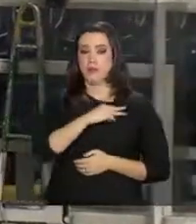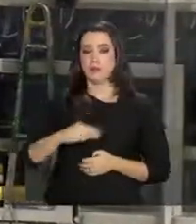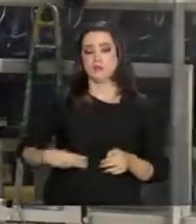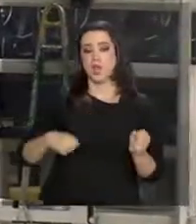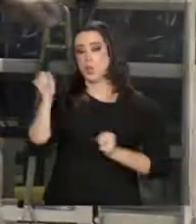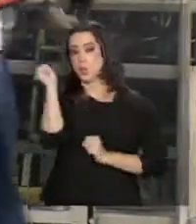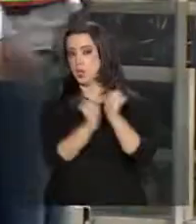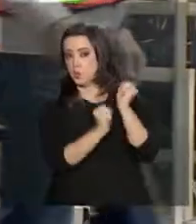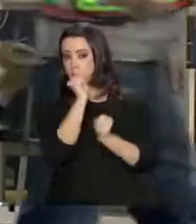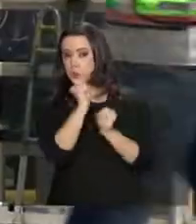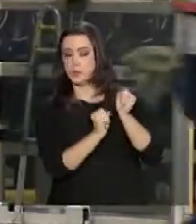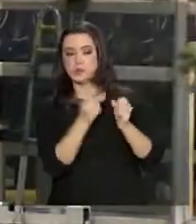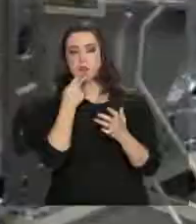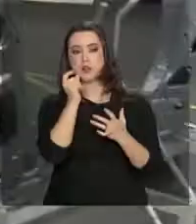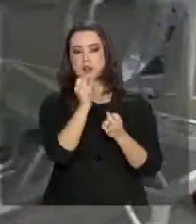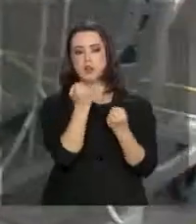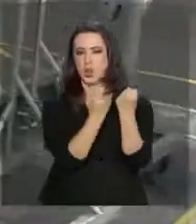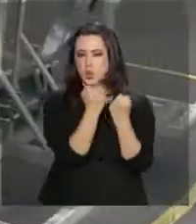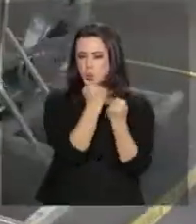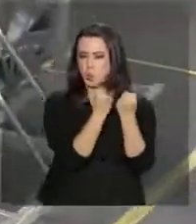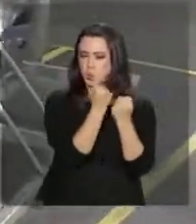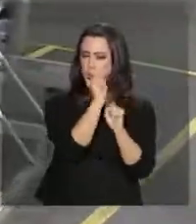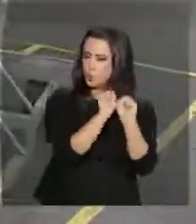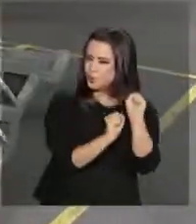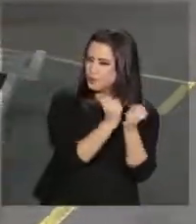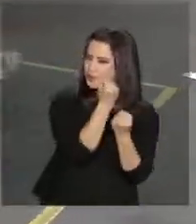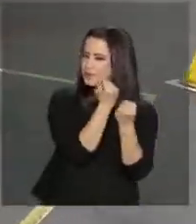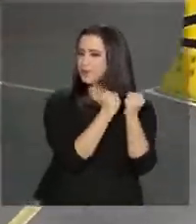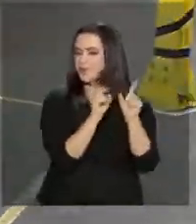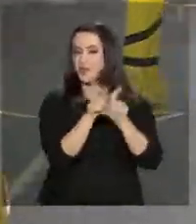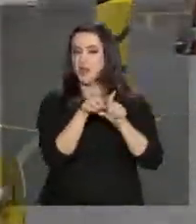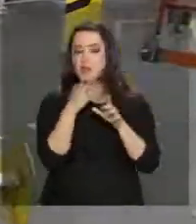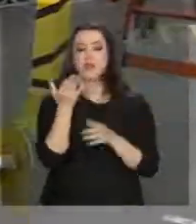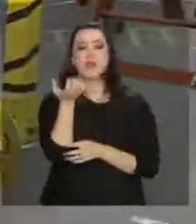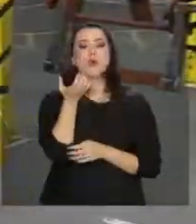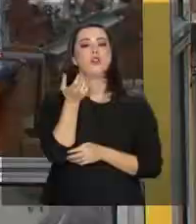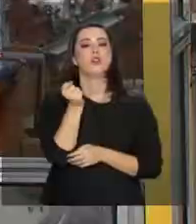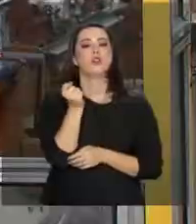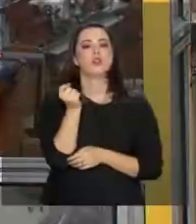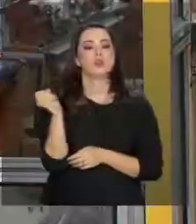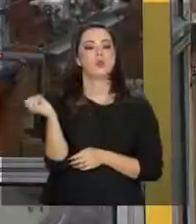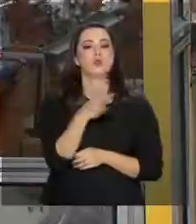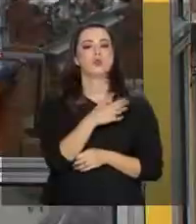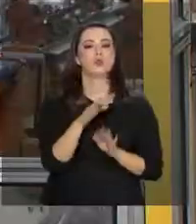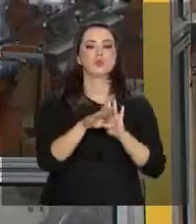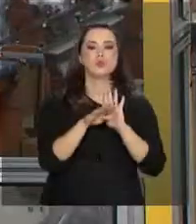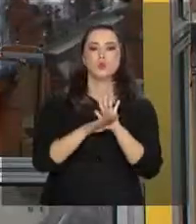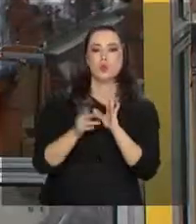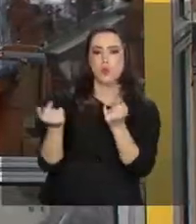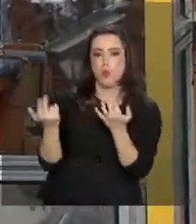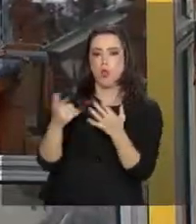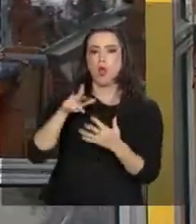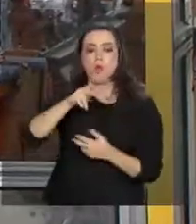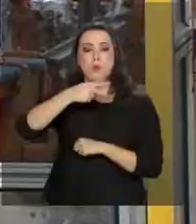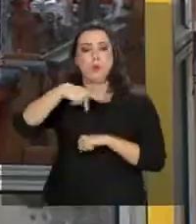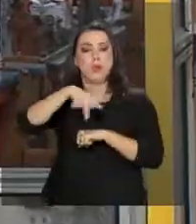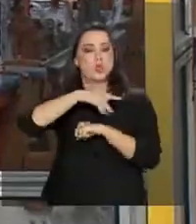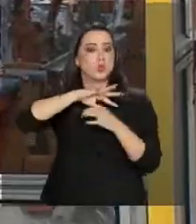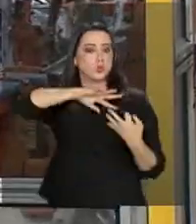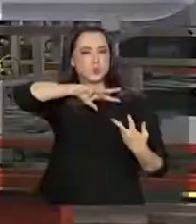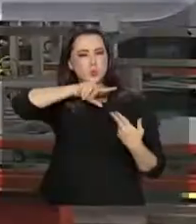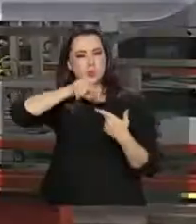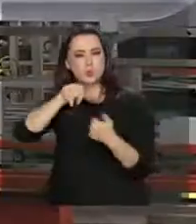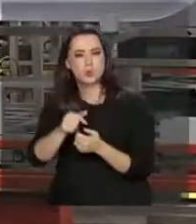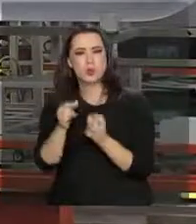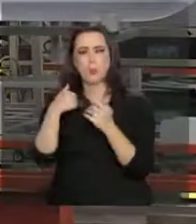da indústria e comércio exterior e serviços o novo programa busca alinhar o produto nacional ao padrão de grandes pólos globais para